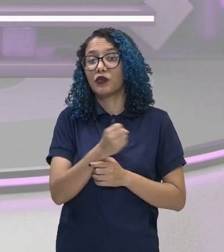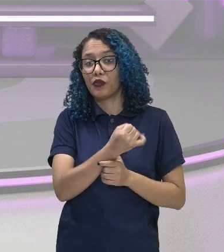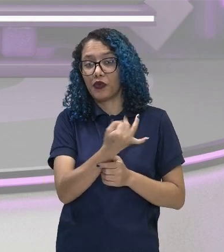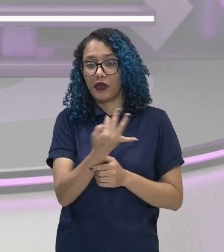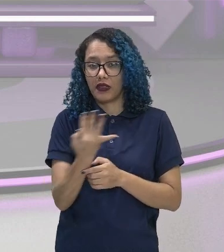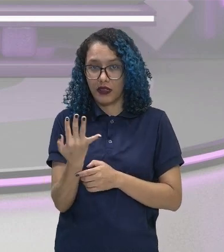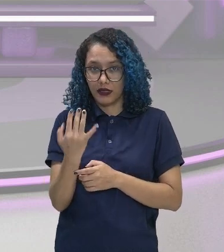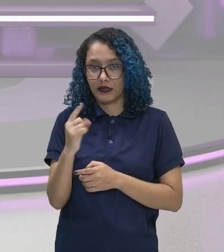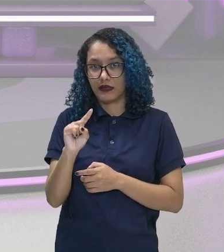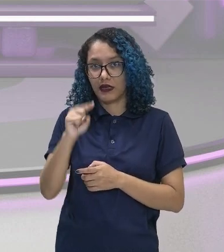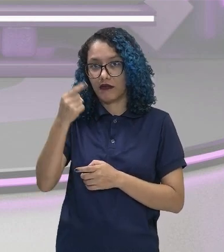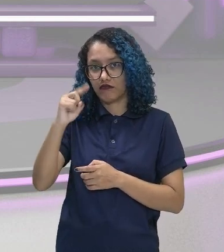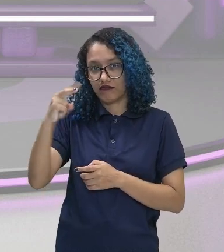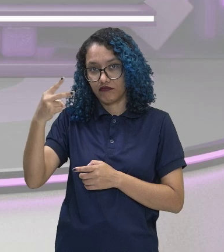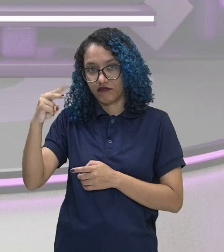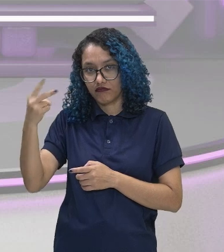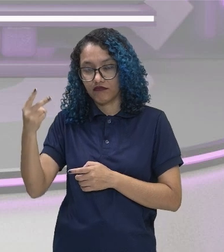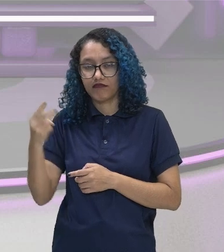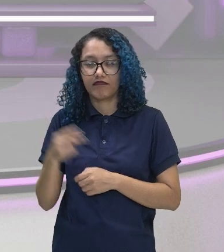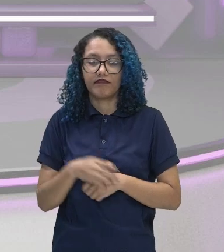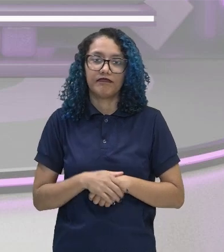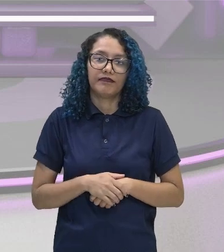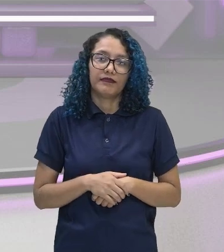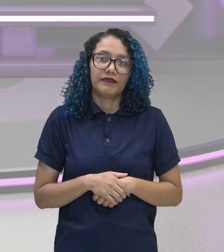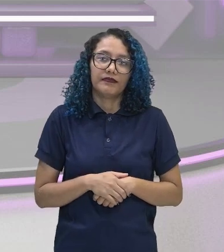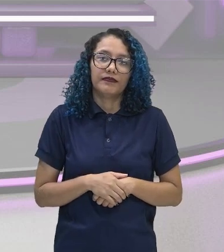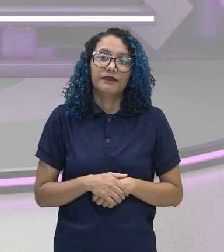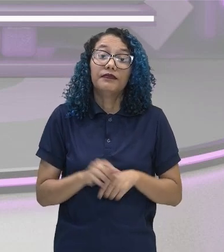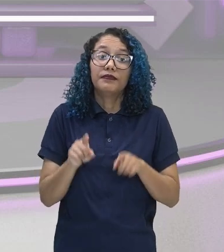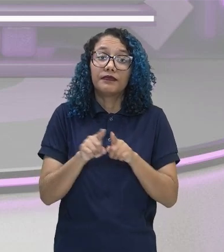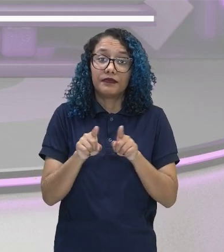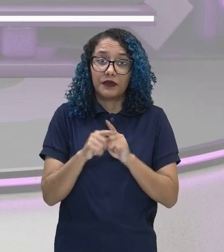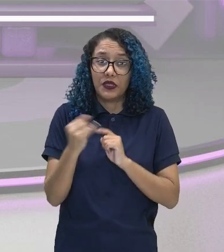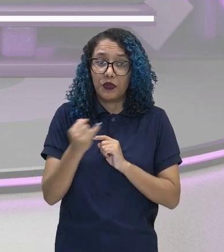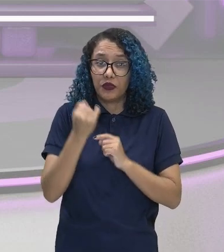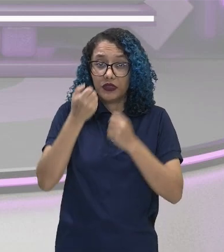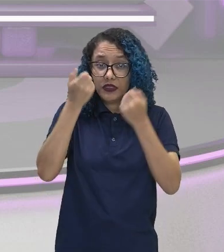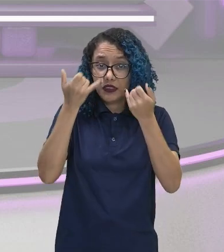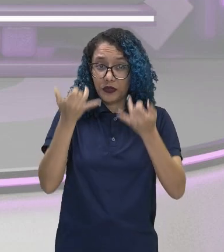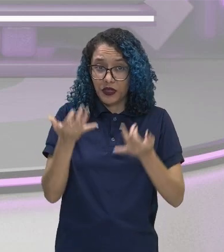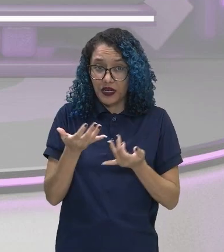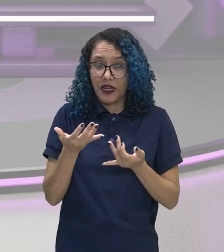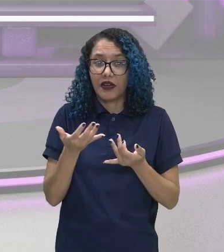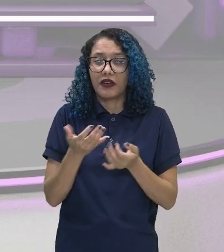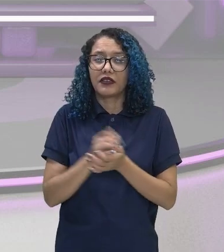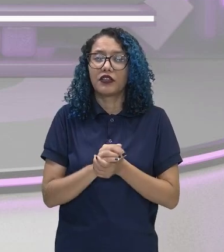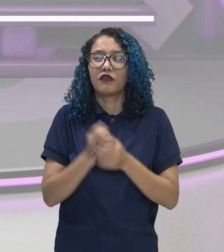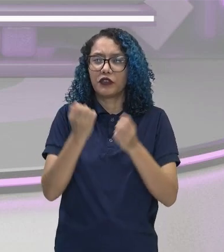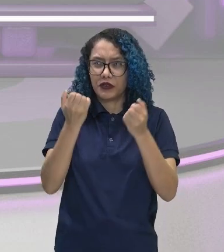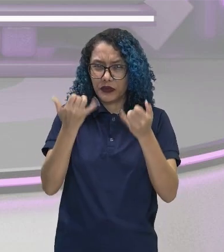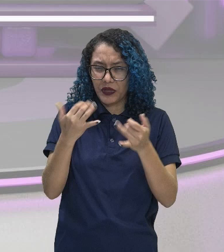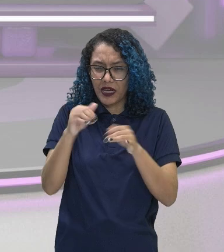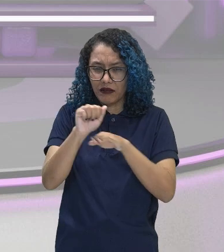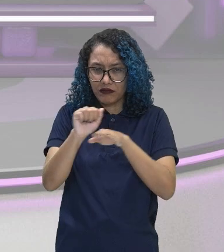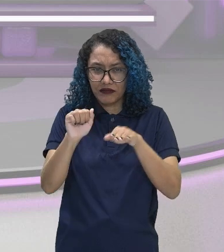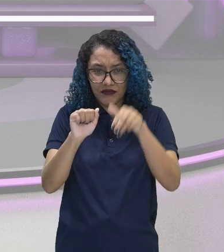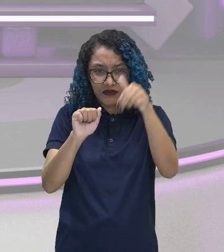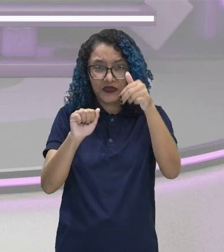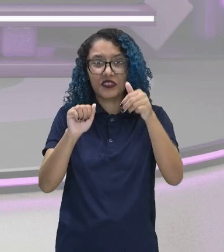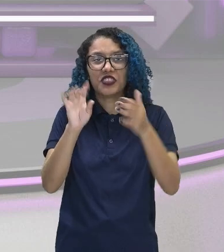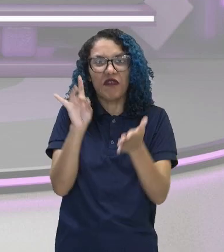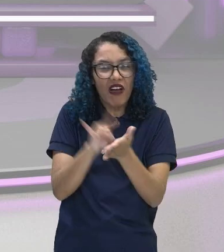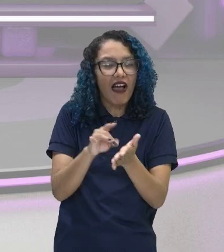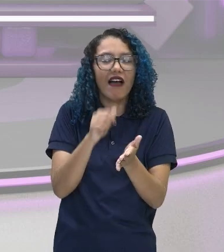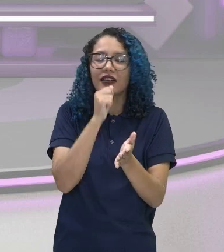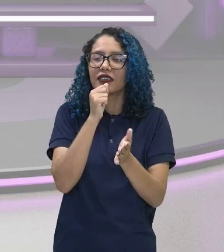10. Vale também aqui, nesse primeiro momento, eu diferenciar para você que eu não vou estar falando necessariamente já da notação científica, tudo